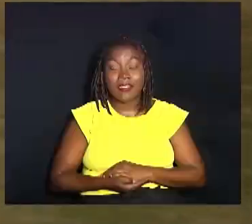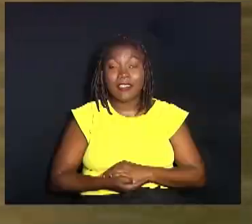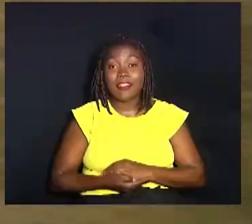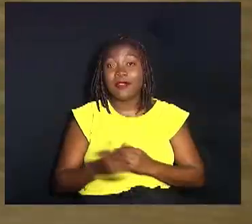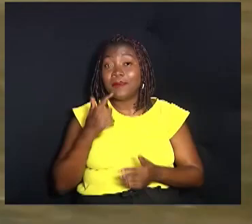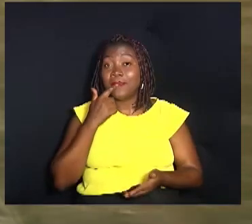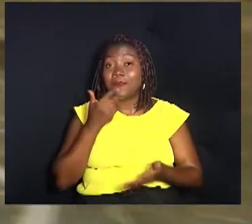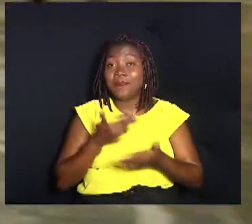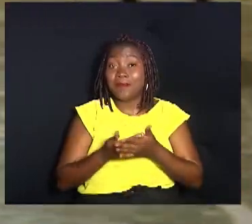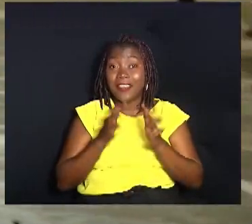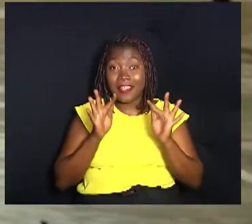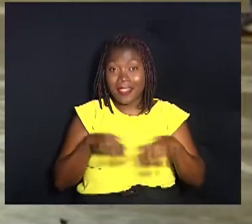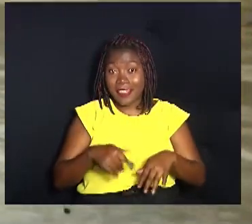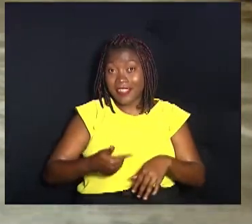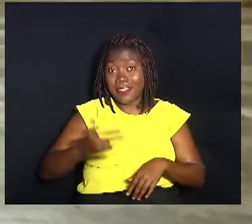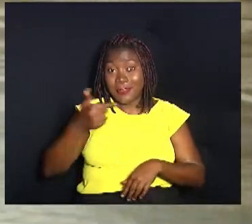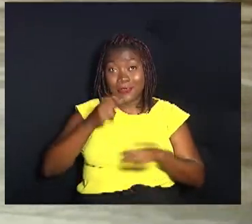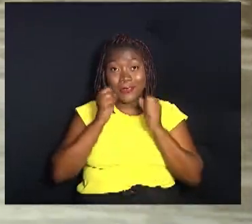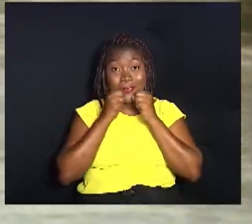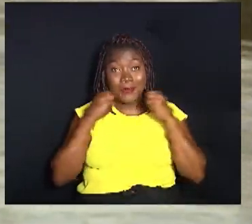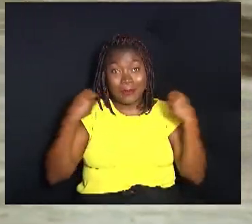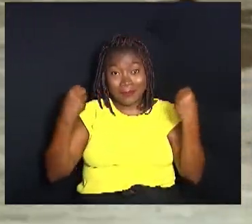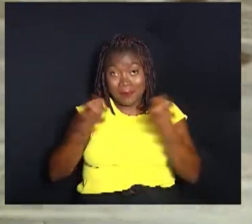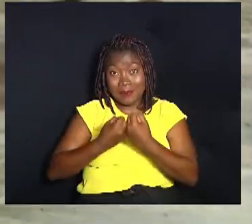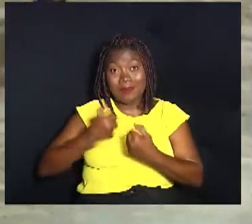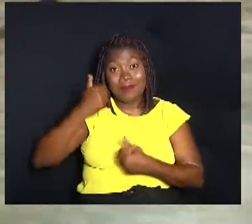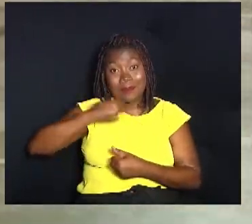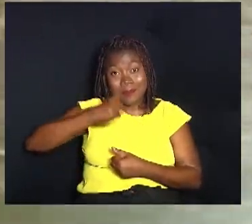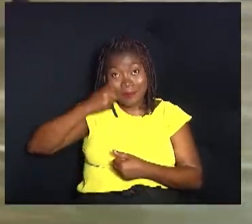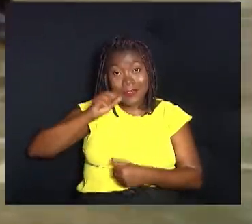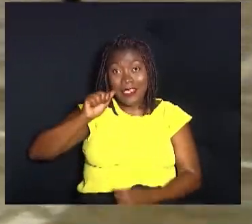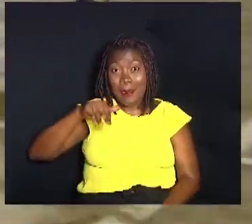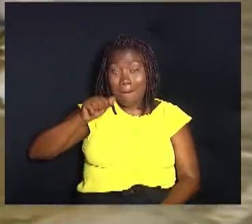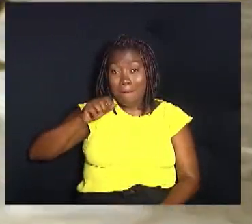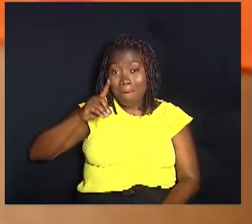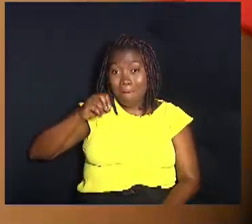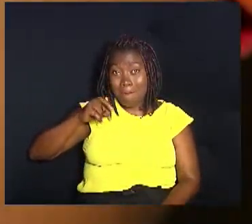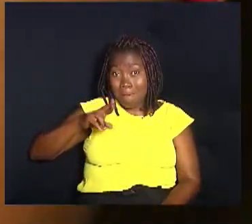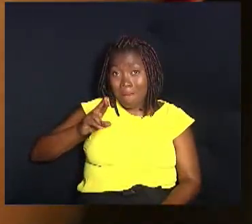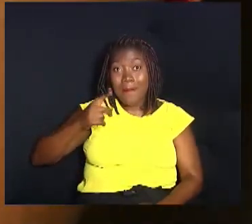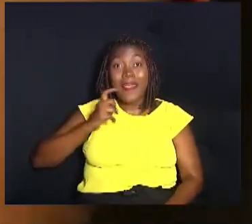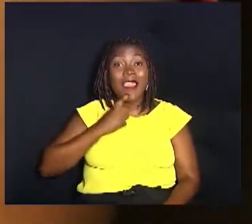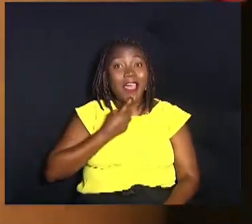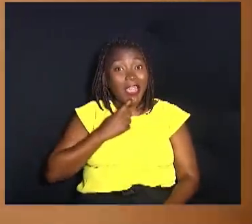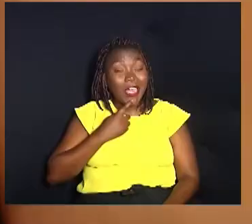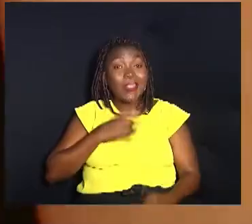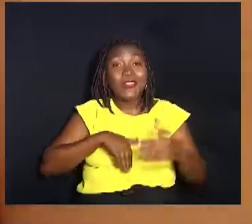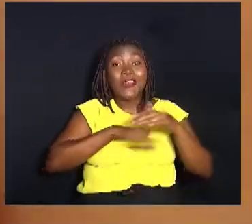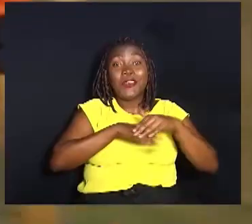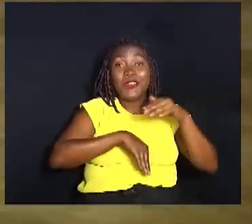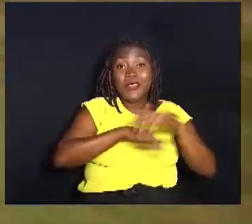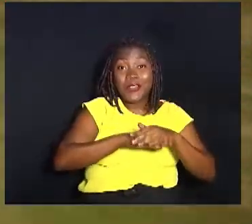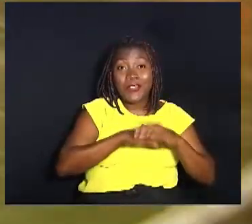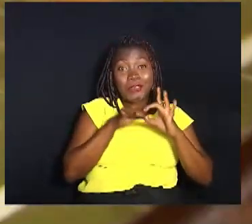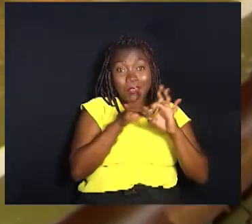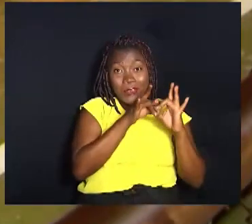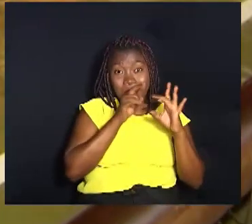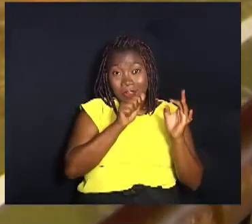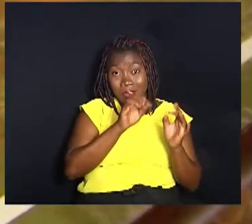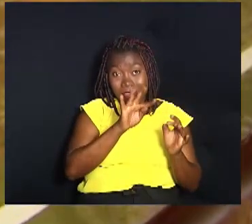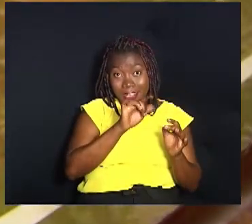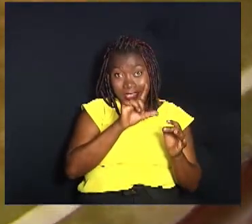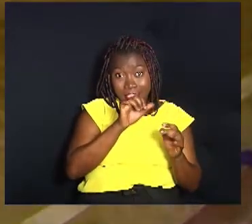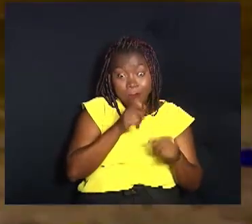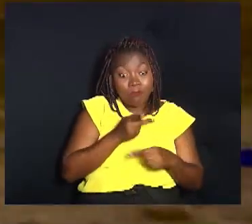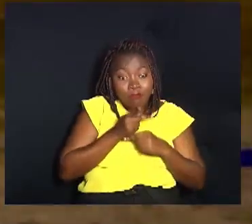Véspera da final do 2º Campeonato Feminino Amador de Campinas e o time Atlético Unidos segue em busca